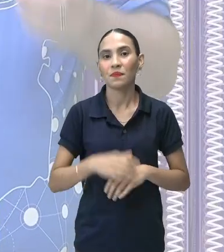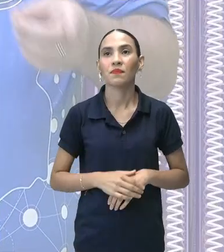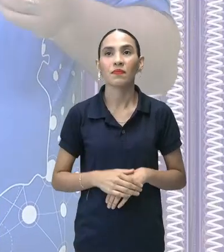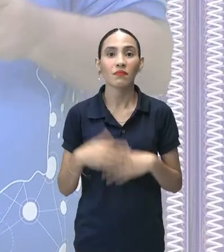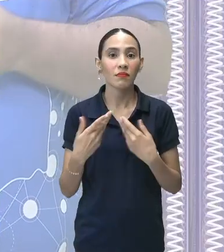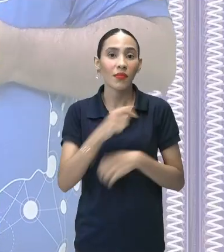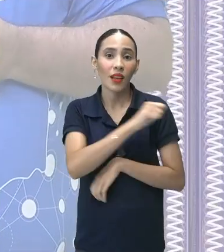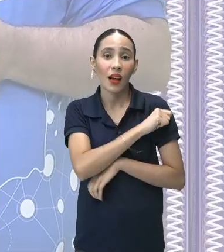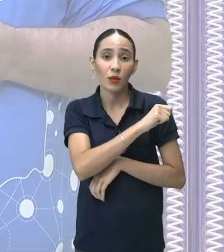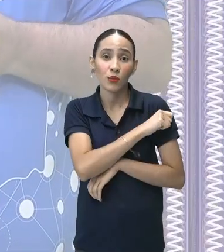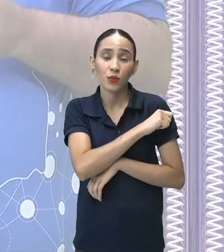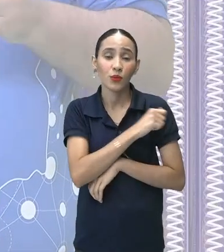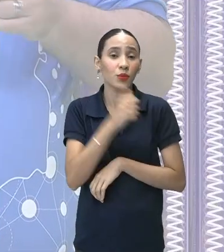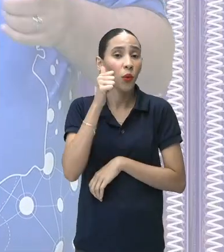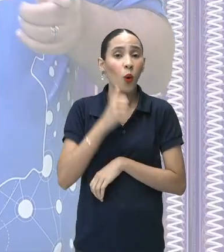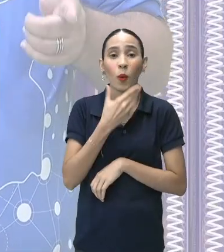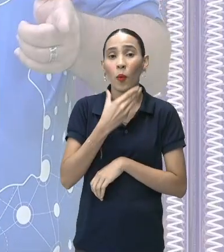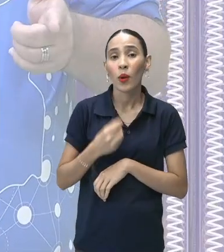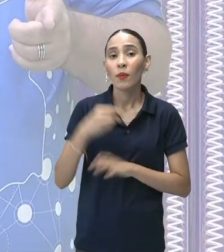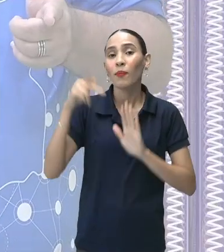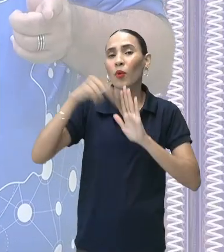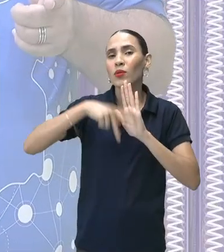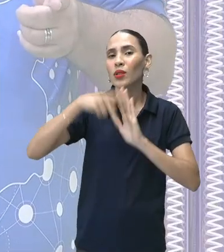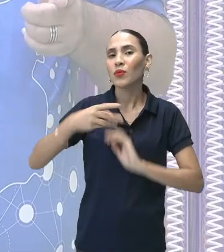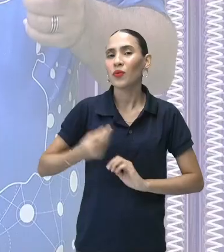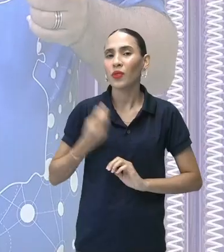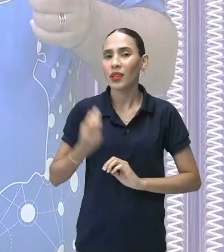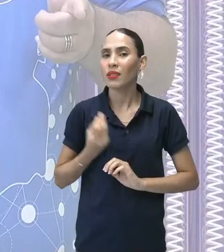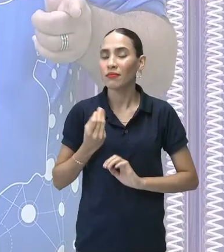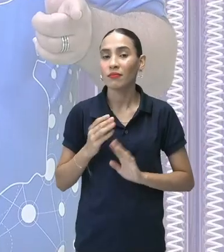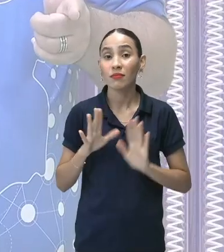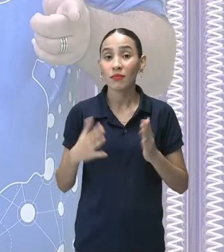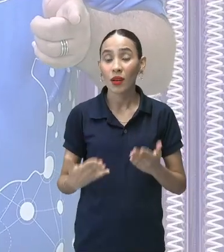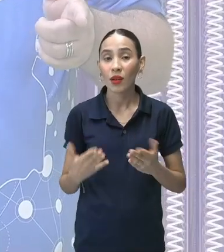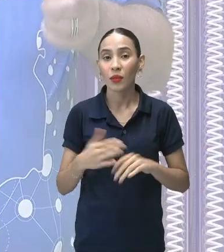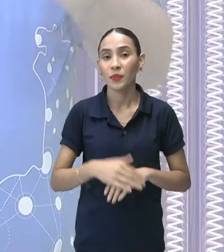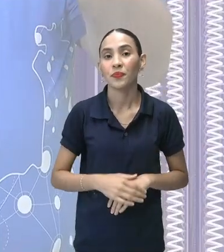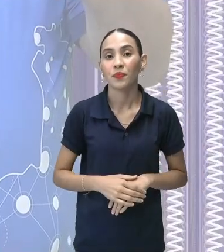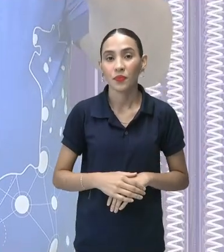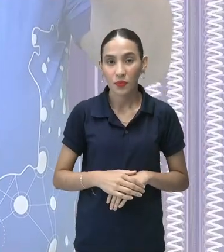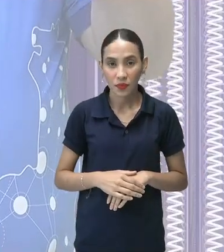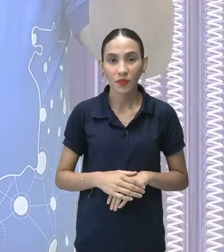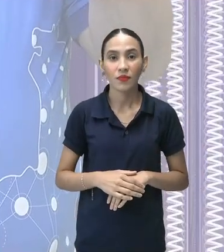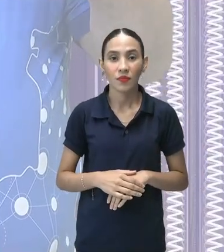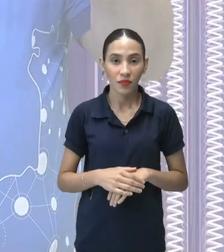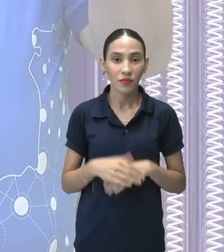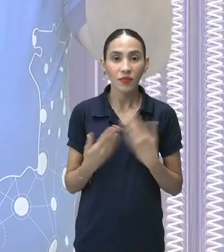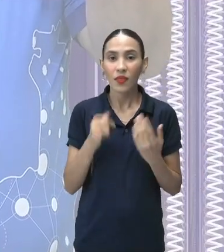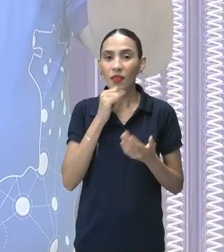meu aluno, minha aluna, o projeto de vida? Seria, em primeiro lugar, uma